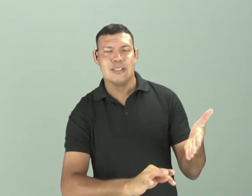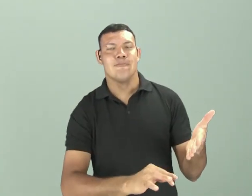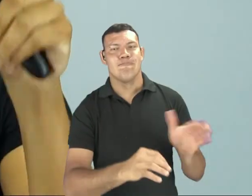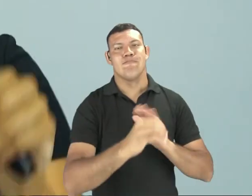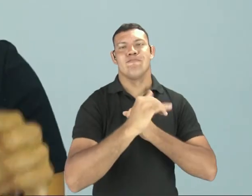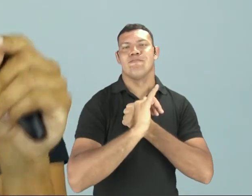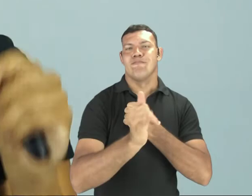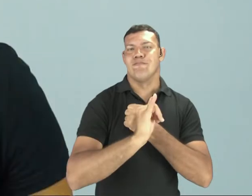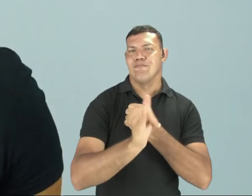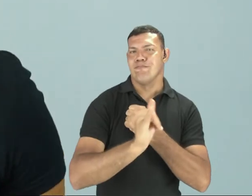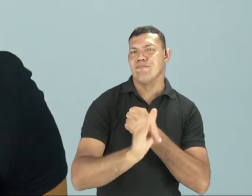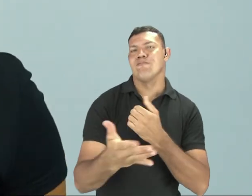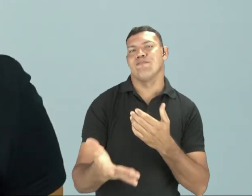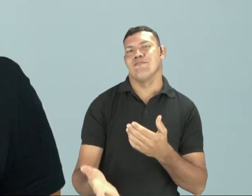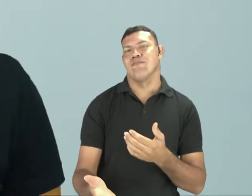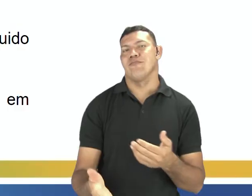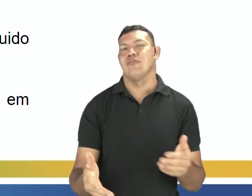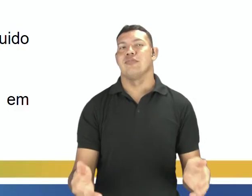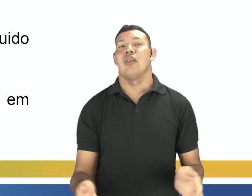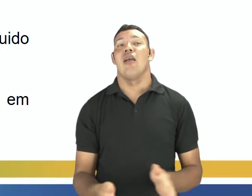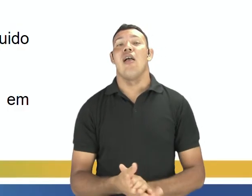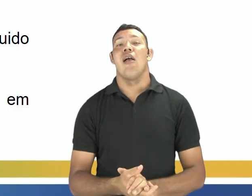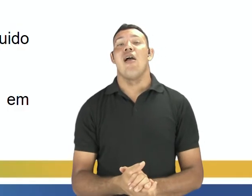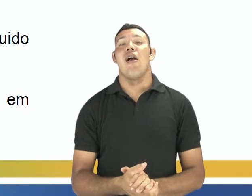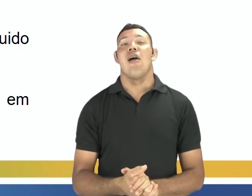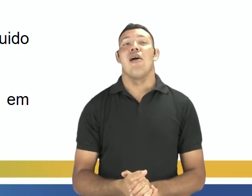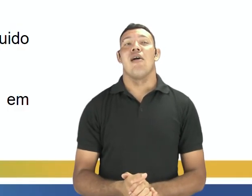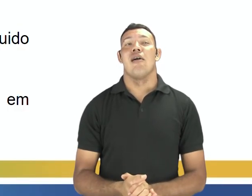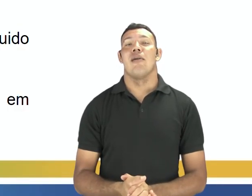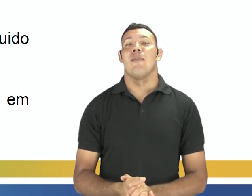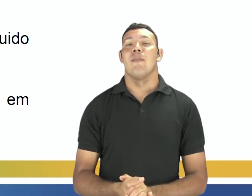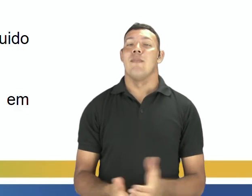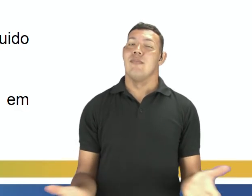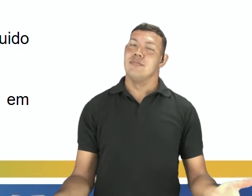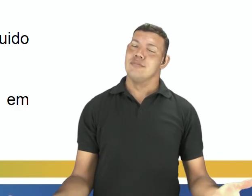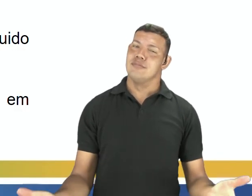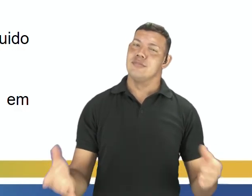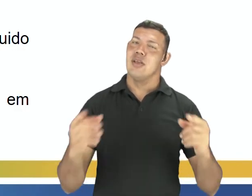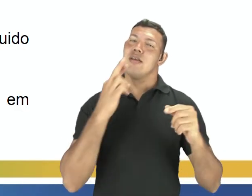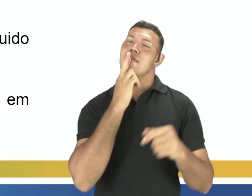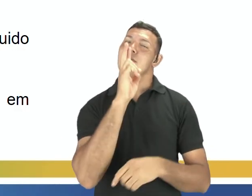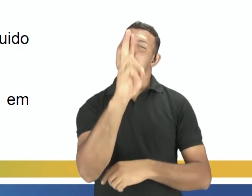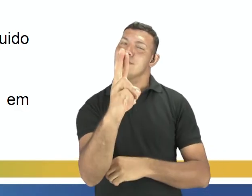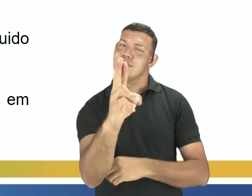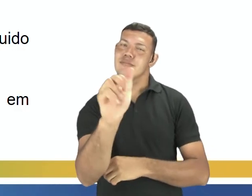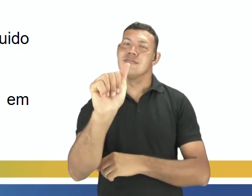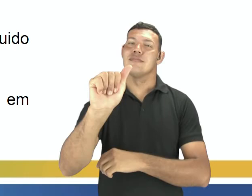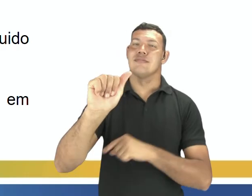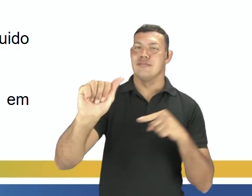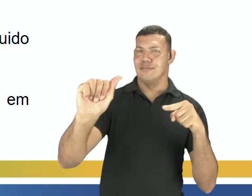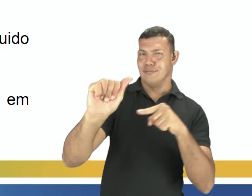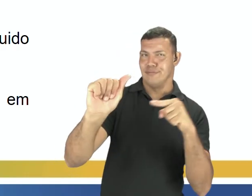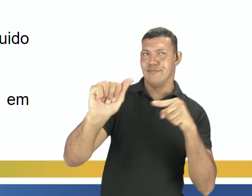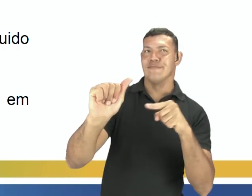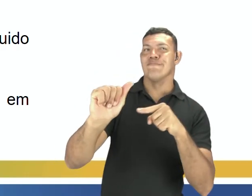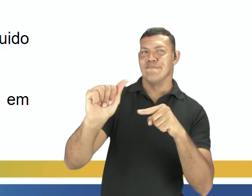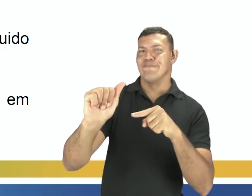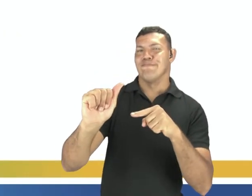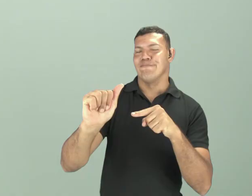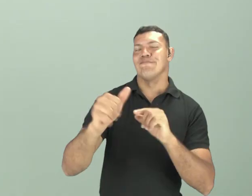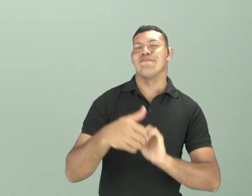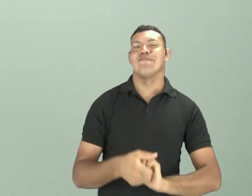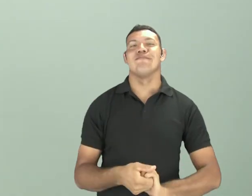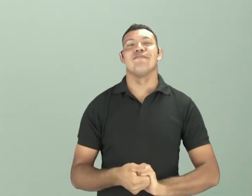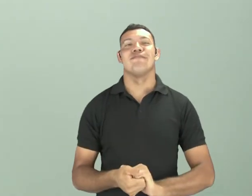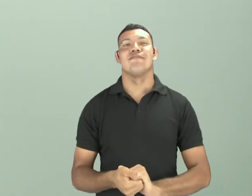Crônica. Então, de acordo aí com a nossa questão, qual a resposta correta? A letra A. Acertaram? Tenho certeza que vocês acertaram depois dessa